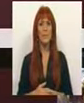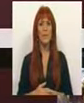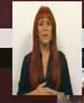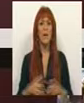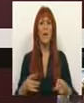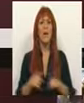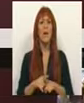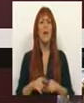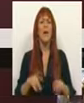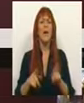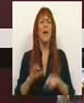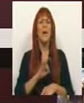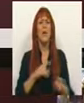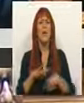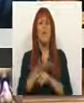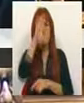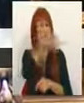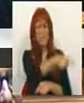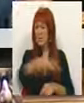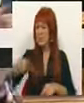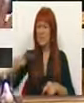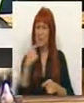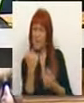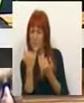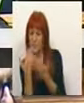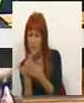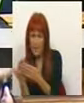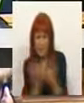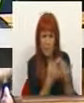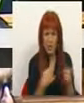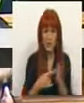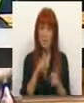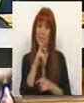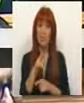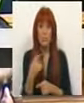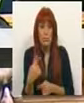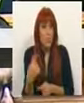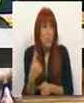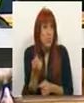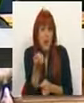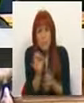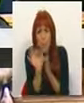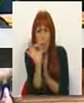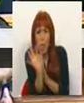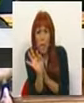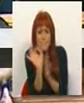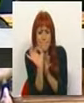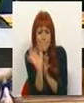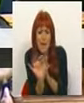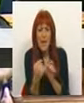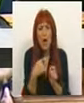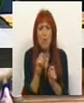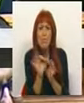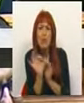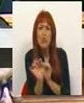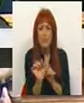mas os membros do Governo, aliás, os membros do Governo que aí estão, far-lhe-ão chegar a informação de que o senhor necessita para responder pelo menos um bocadinho, um poucoxinho, como gosta de